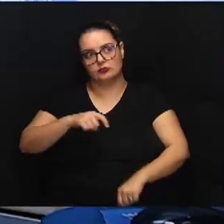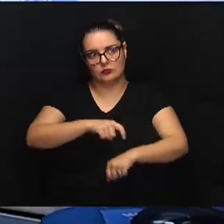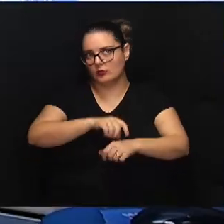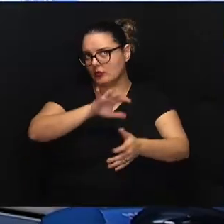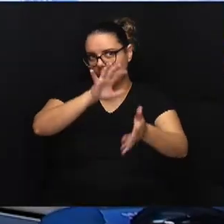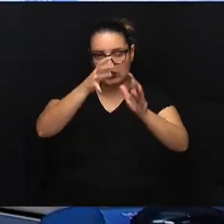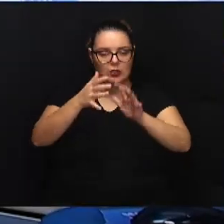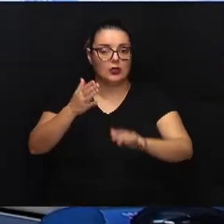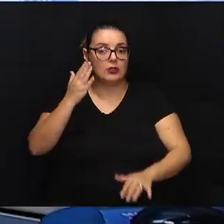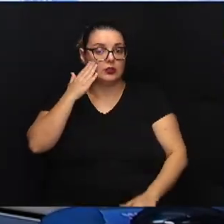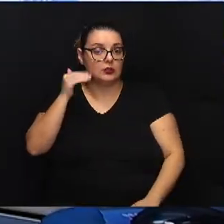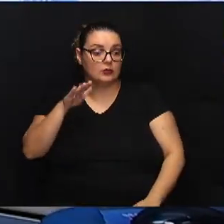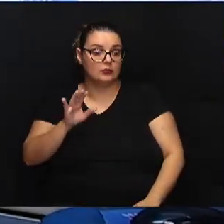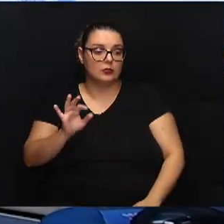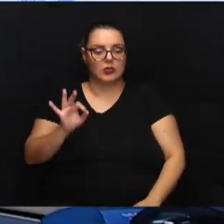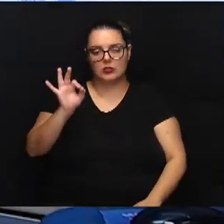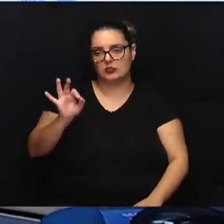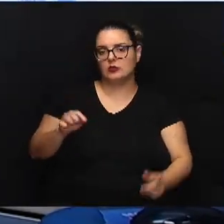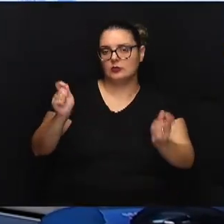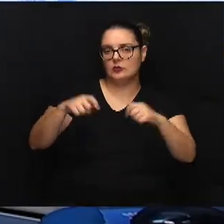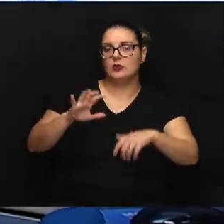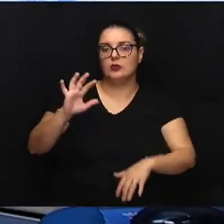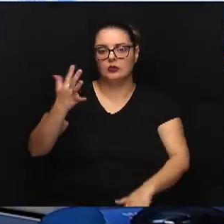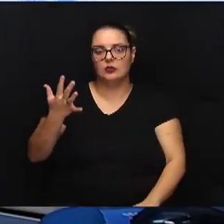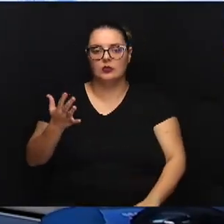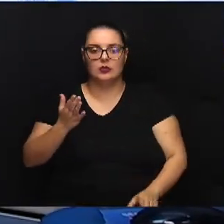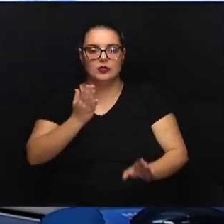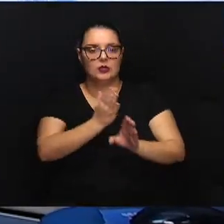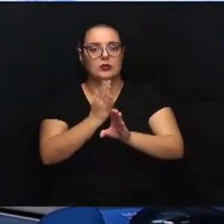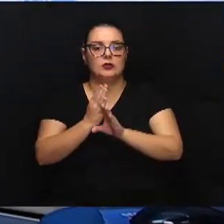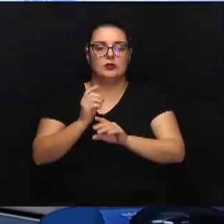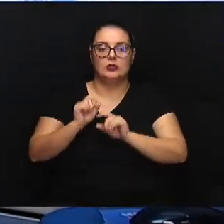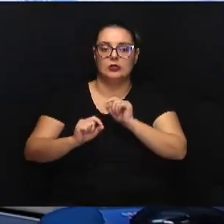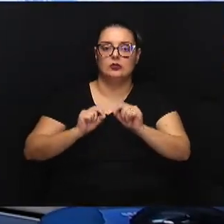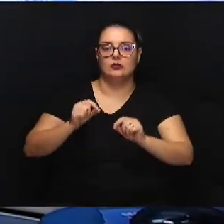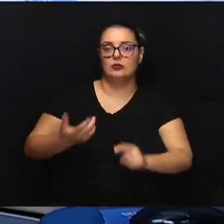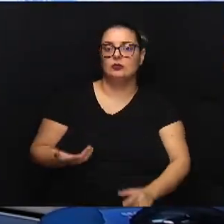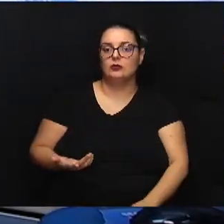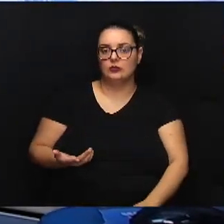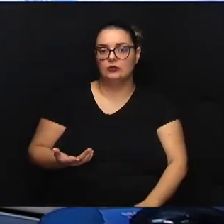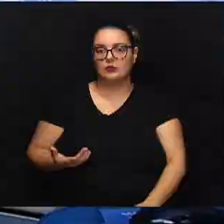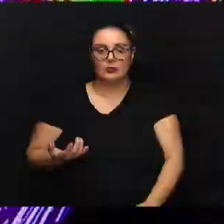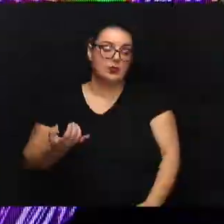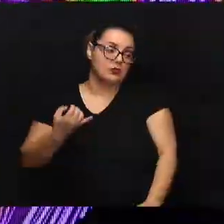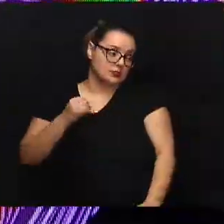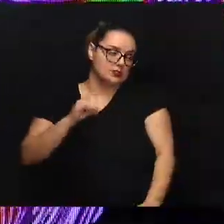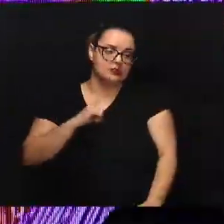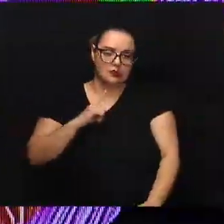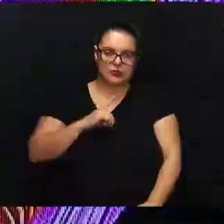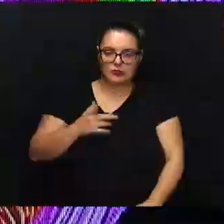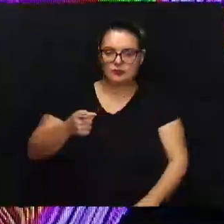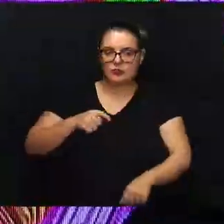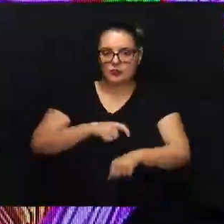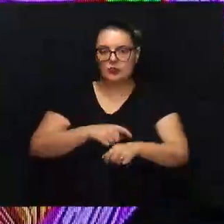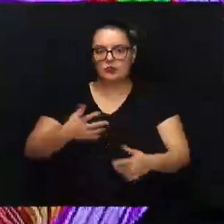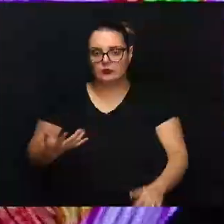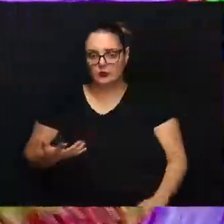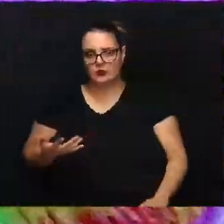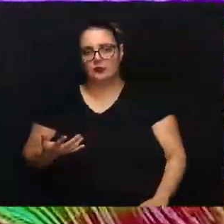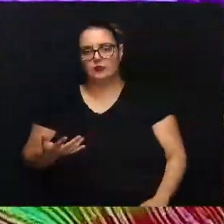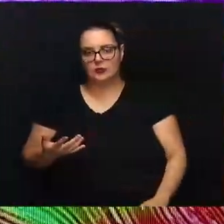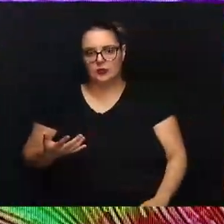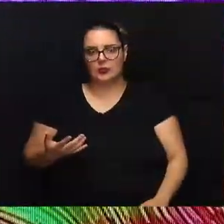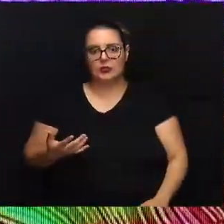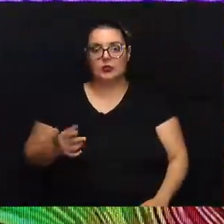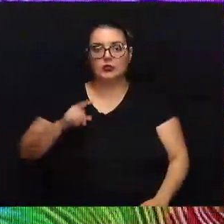mais provável que ocorra e identificar o que pode ser, se tiver, né, naquele momento, uma situação